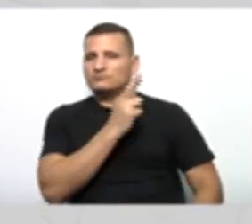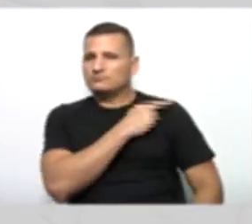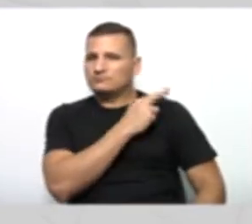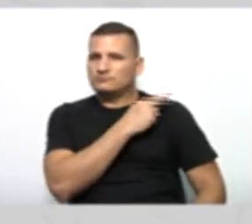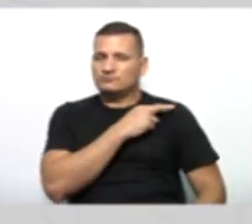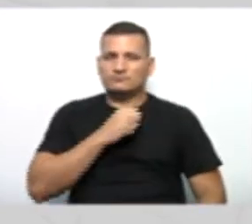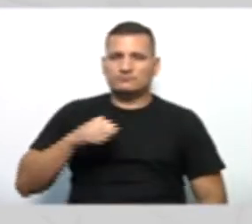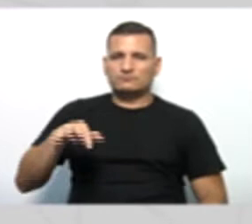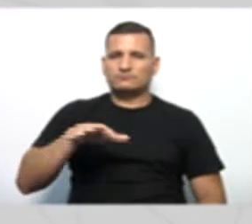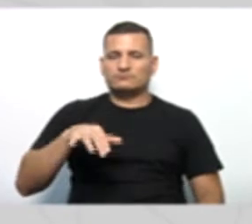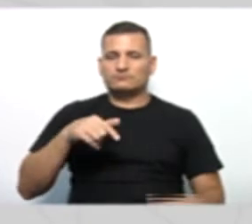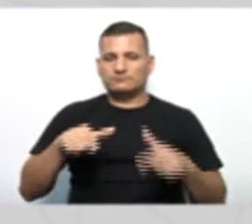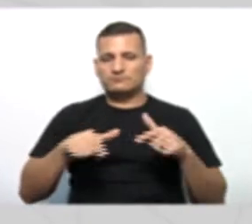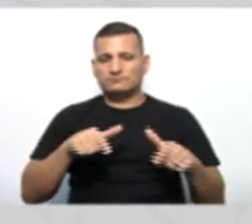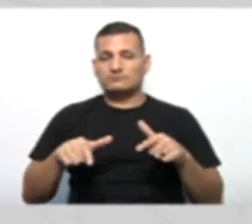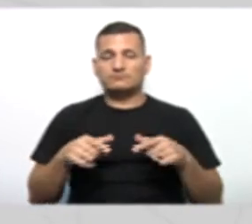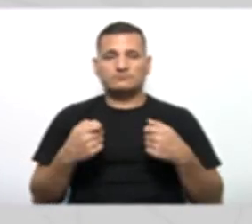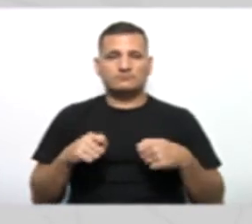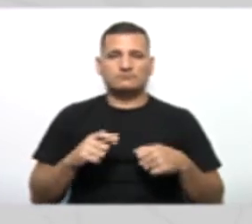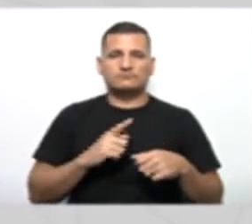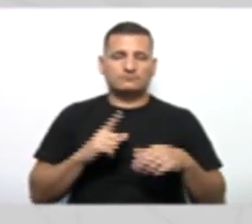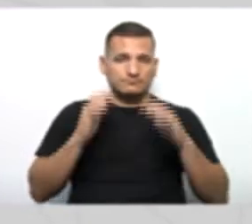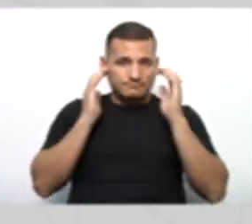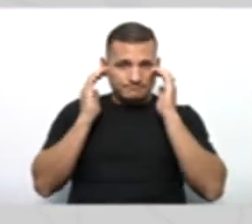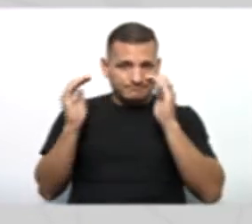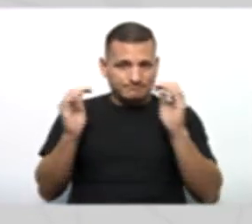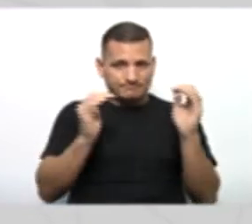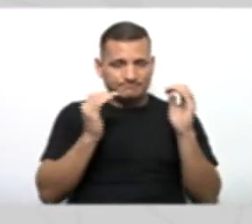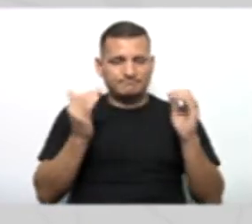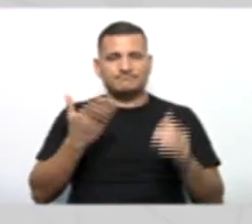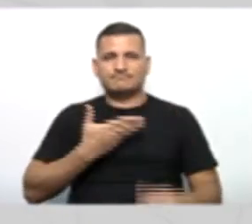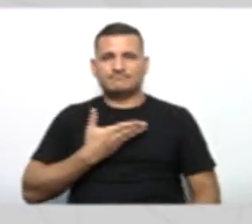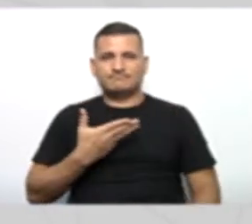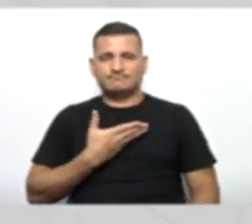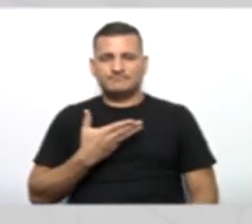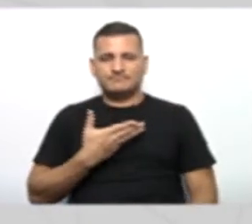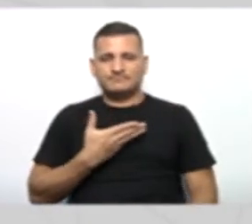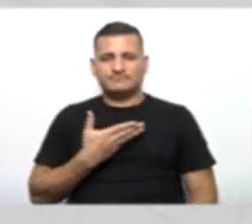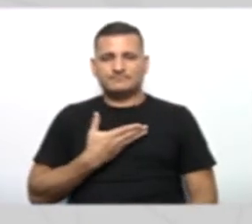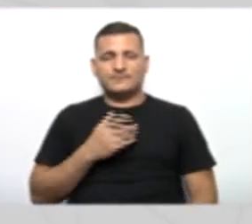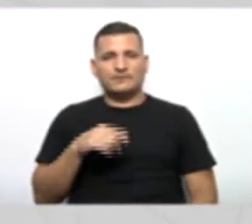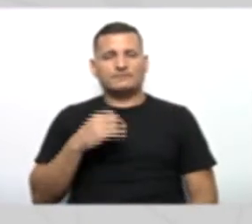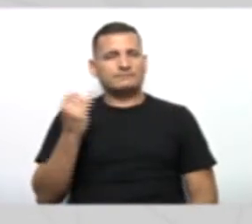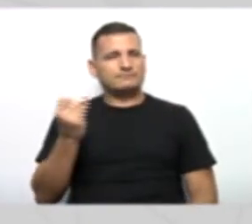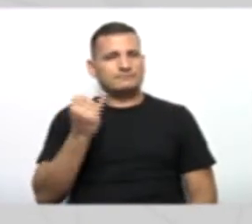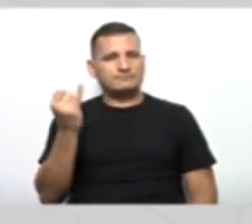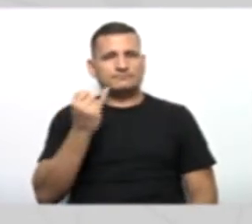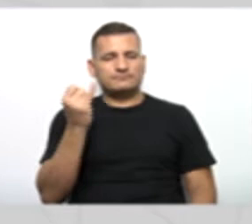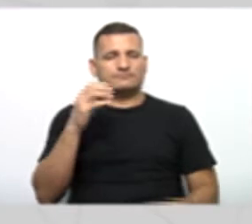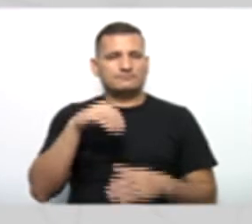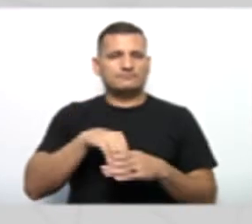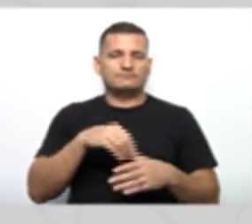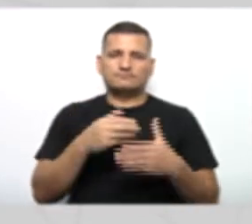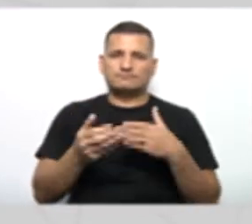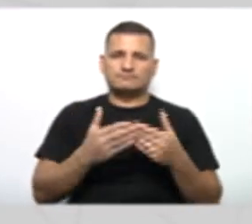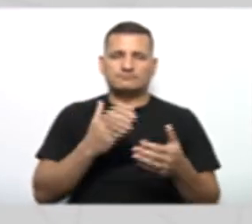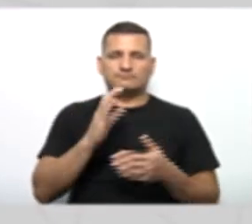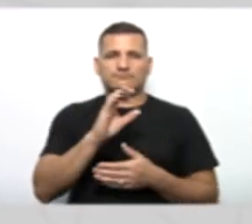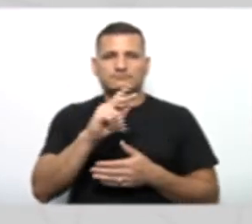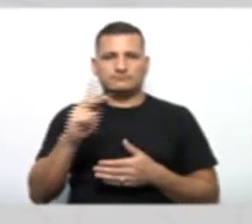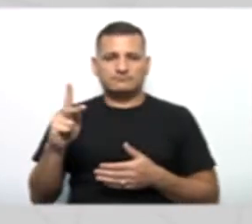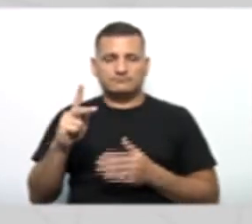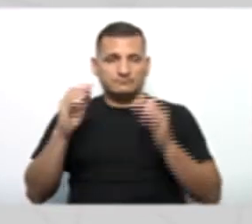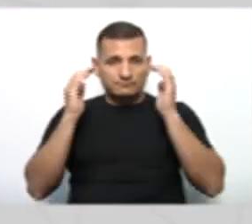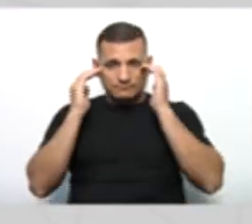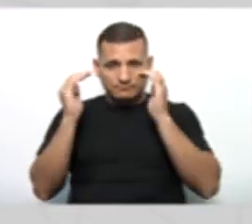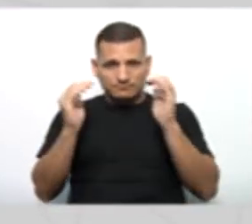de trabalho e eu tenho que ter respeito com os colegas e isso é fundamental dentro de qualquer cooperativa